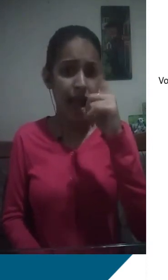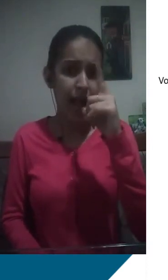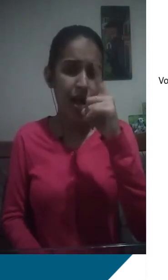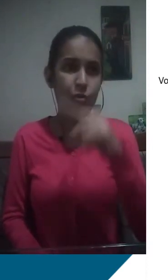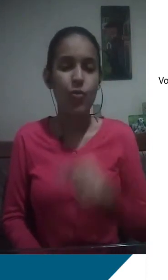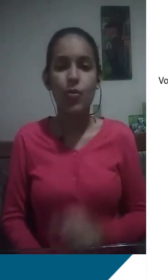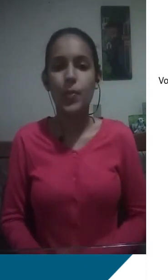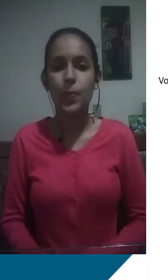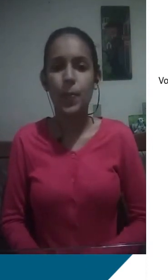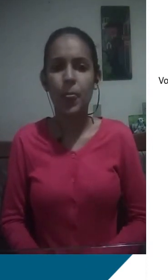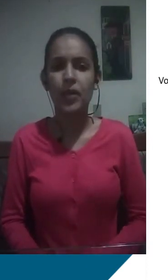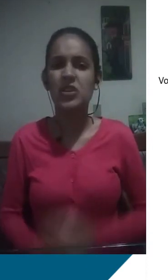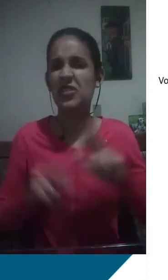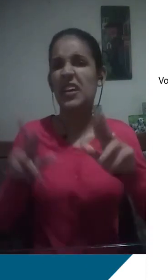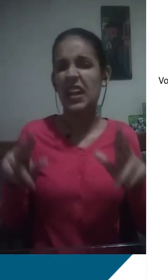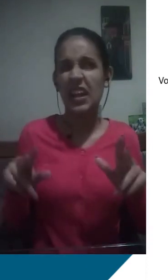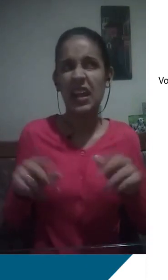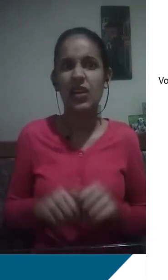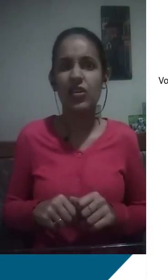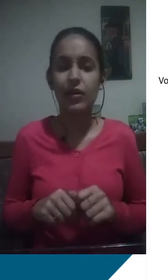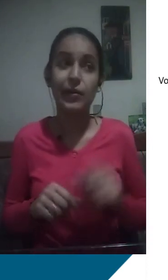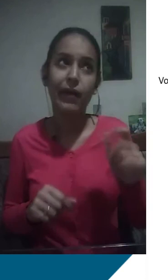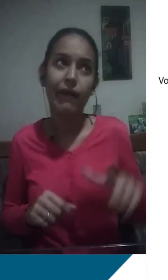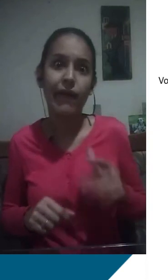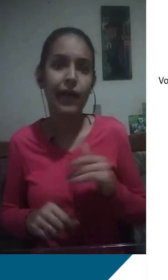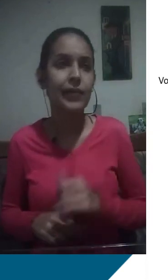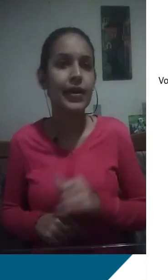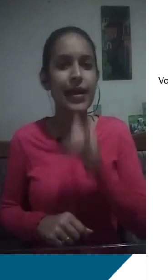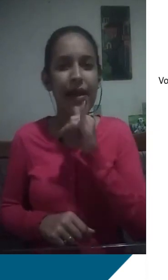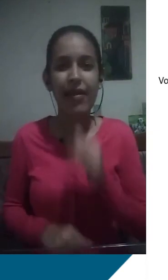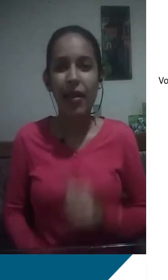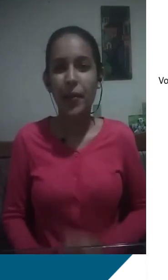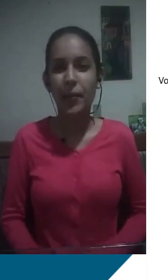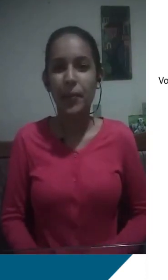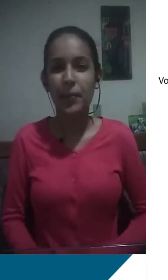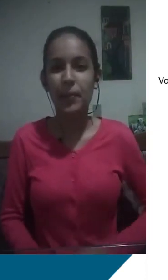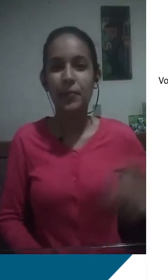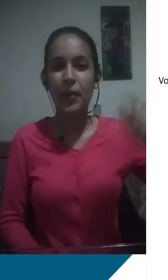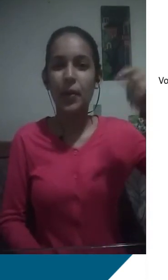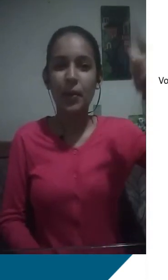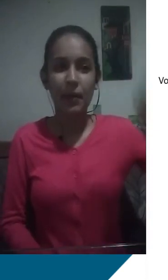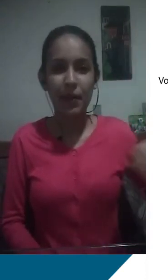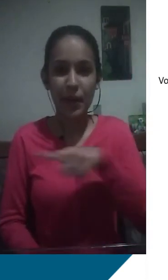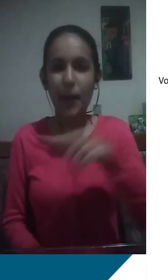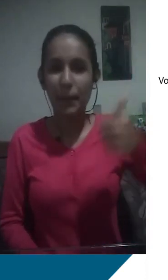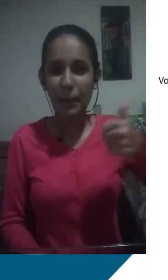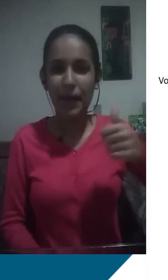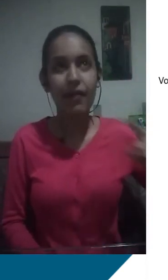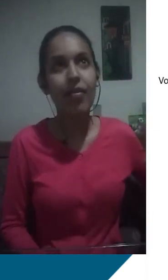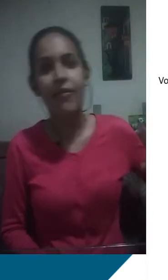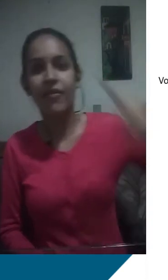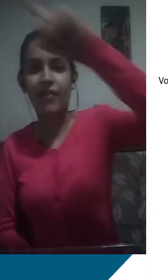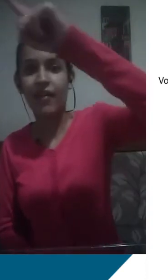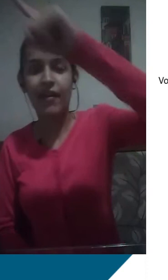Se a água a 0 graus Celsius tivesse um volume menor, ela teria uma densidade maior, né? Quanto menor o volume